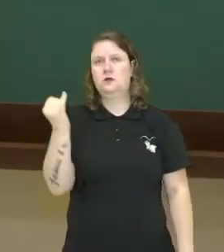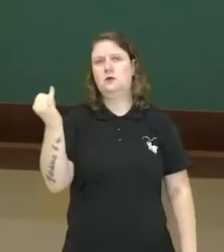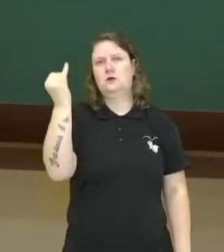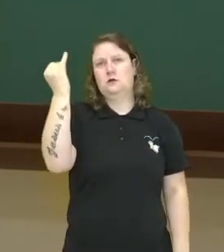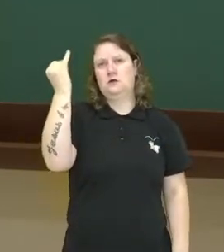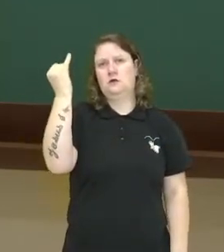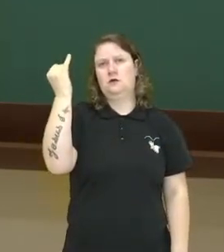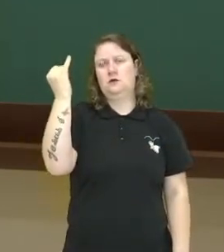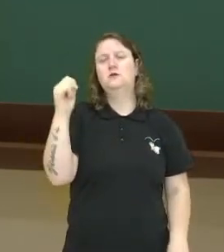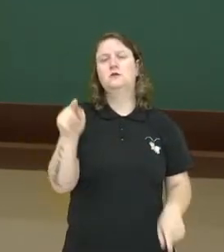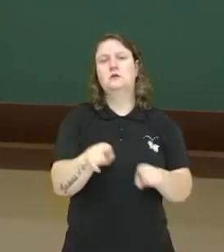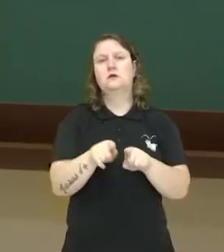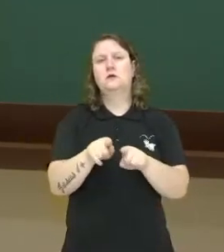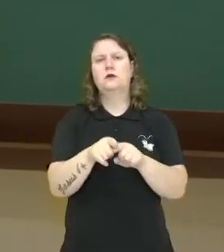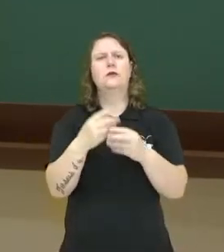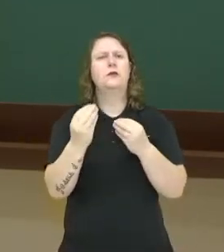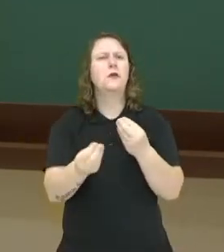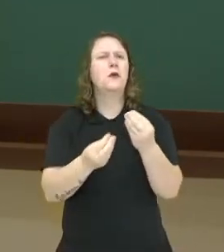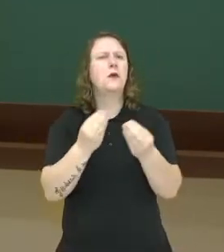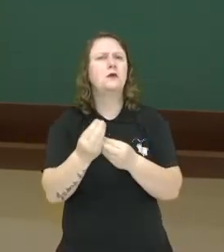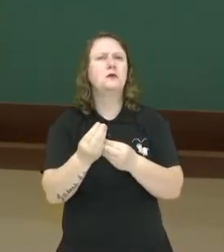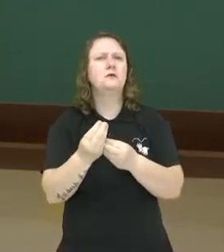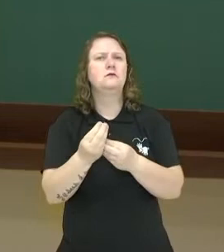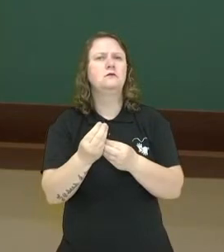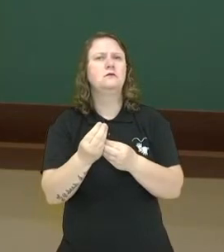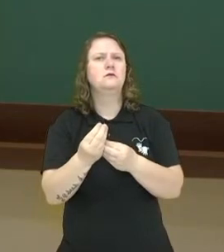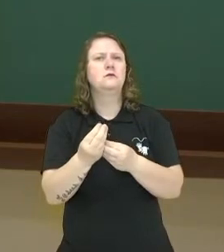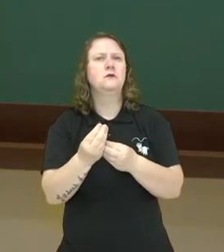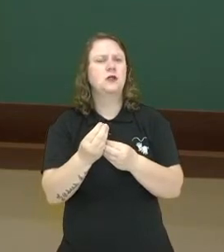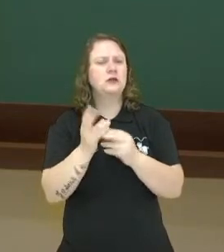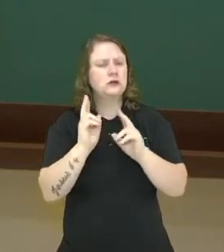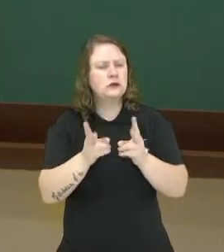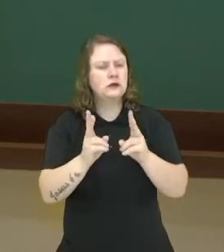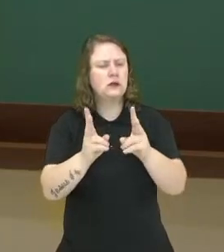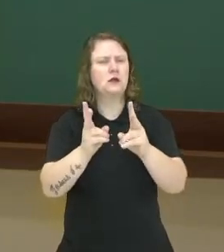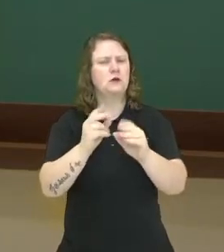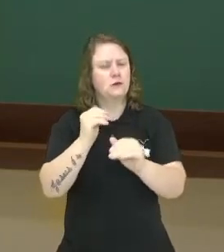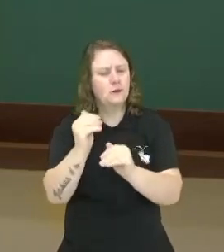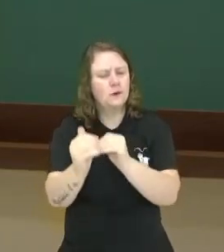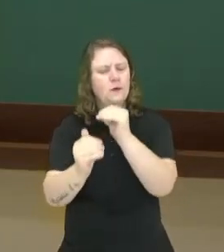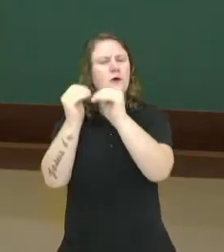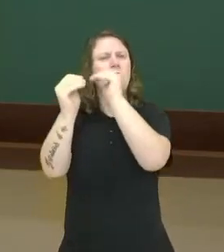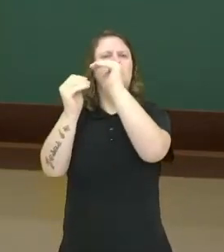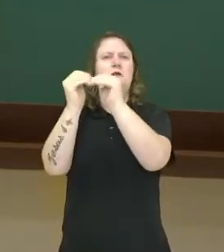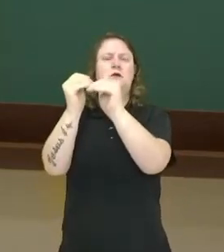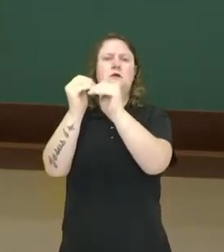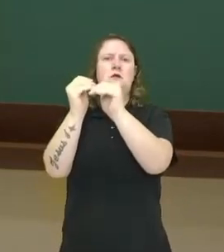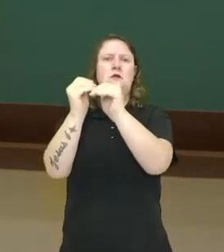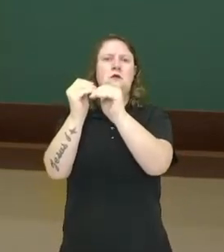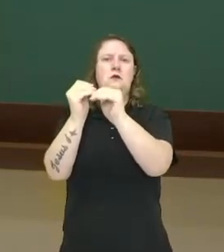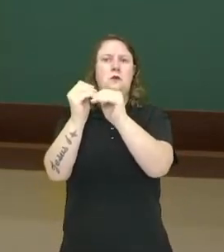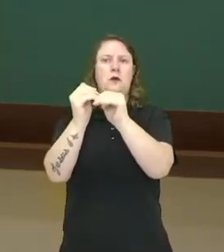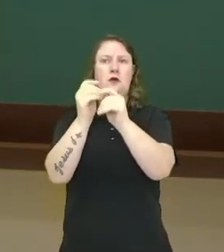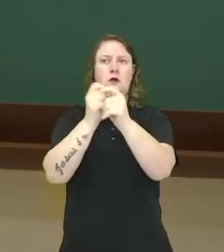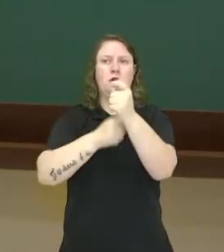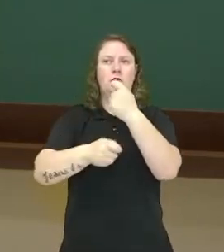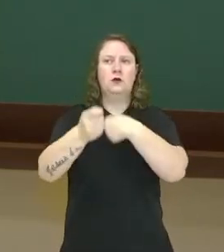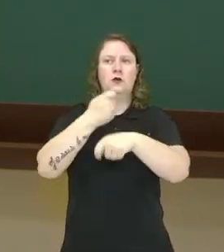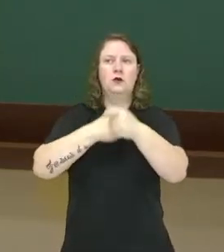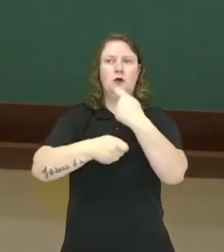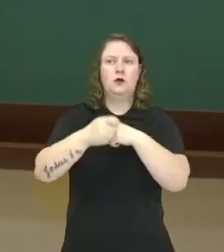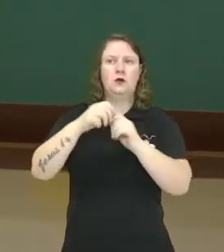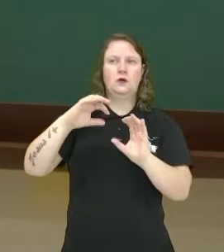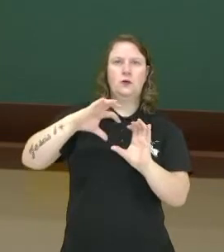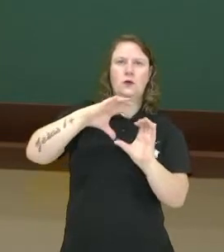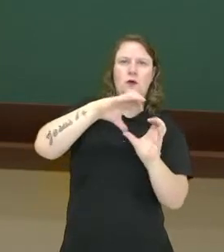estrutura, essa organização do país para ele se manter como uma potência emergente, como uma grande economia do mundo, na